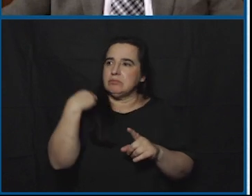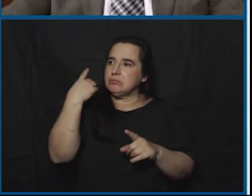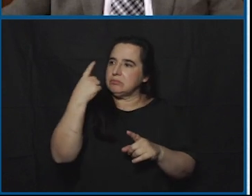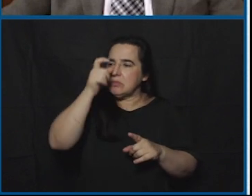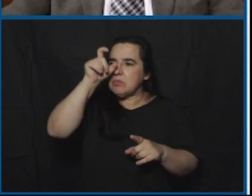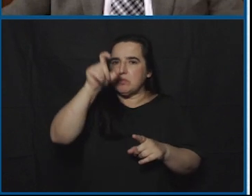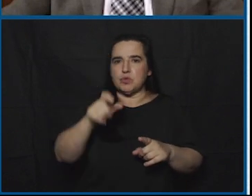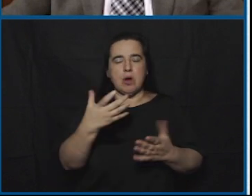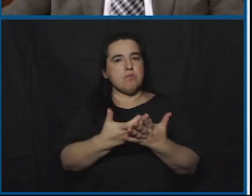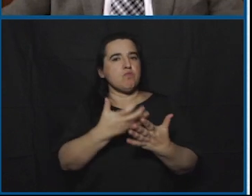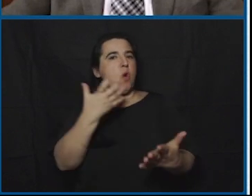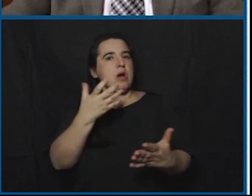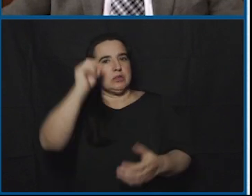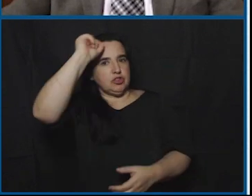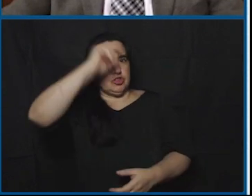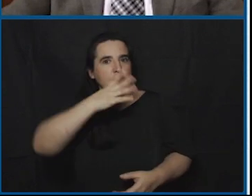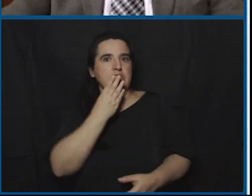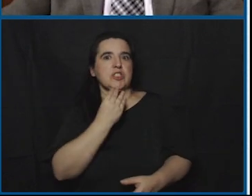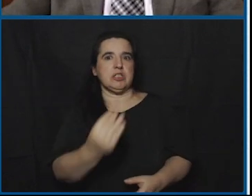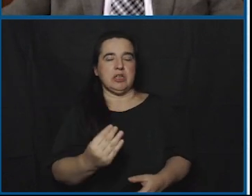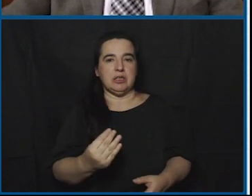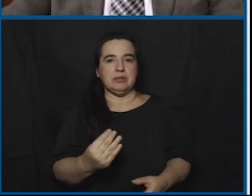imponente e da história de Israel.